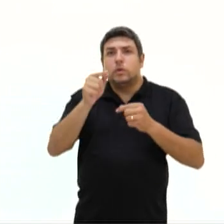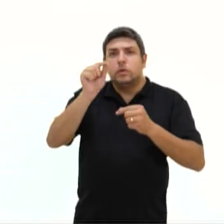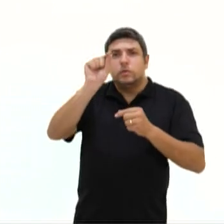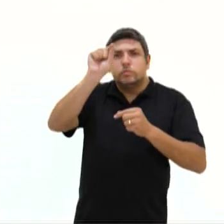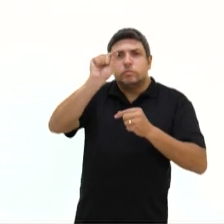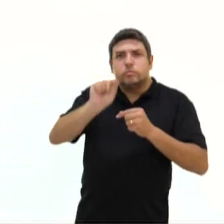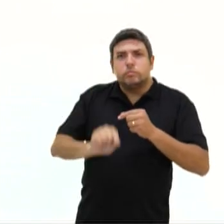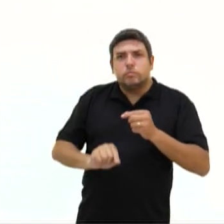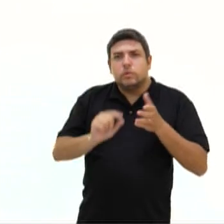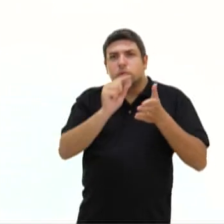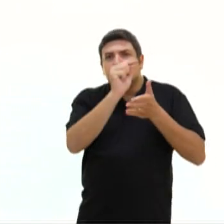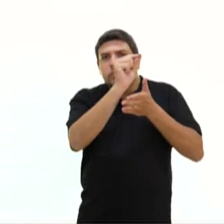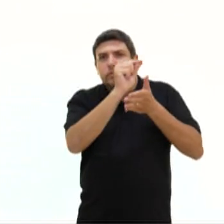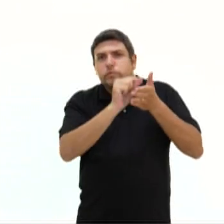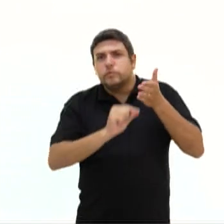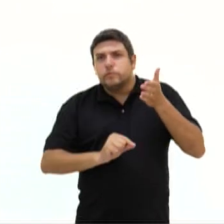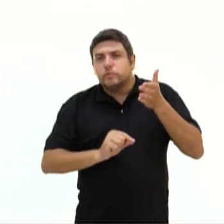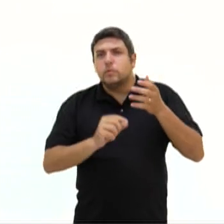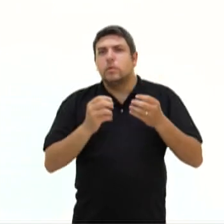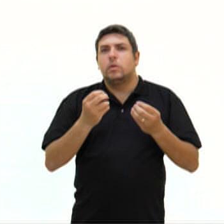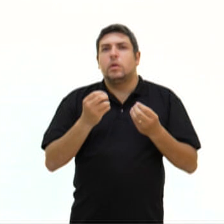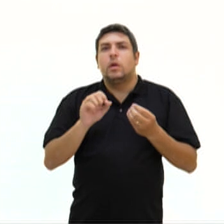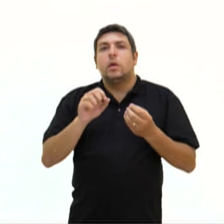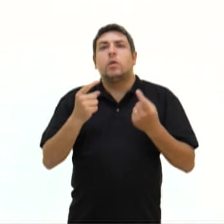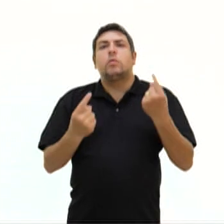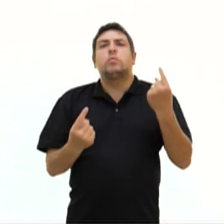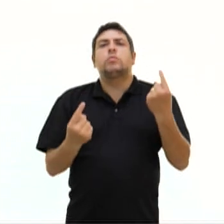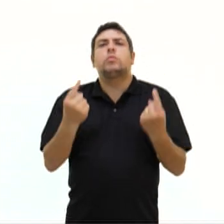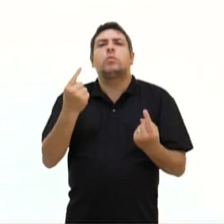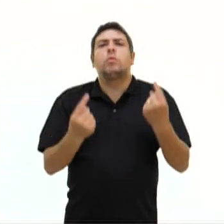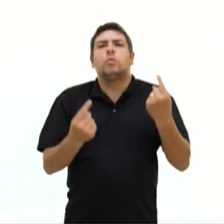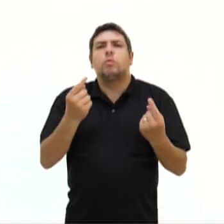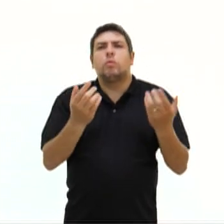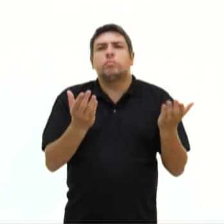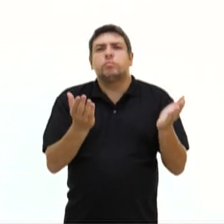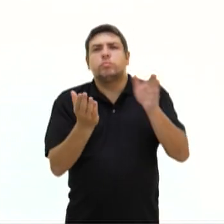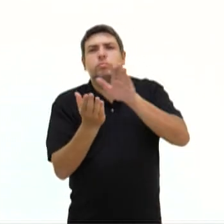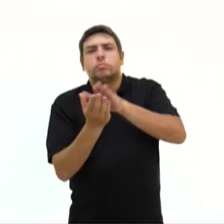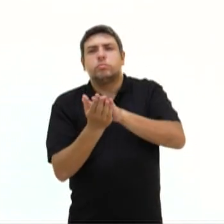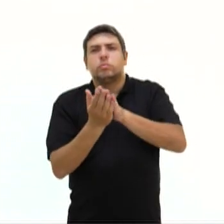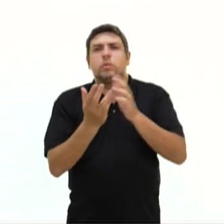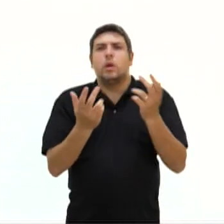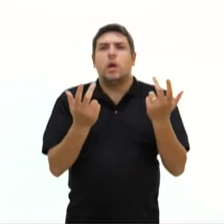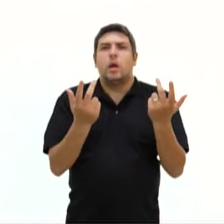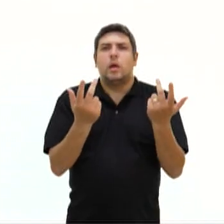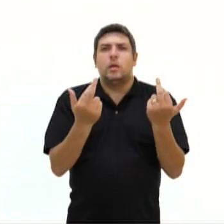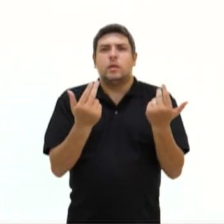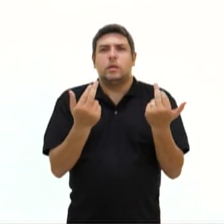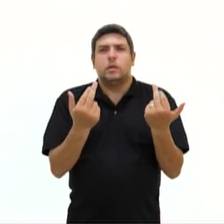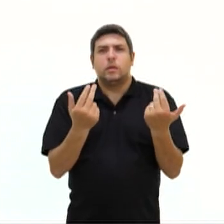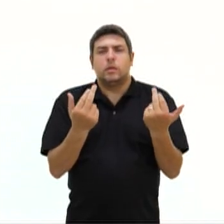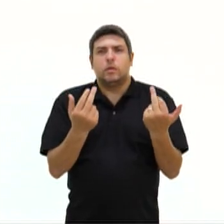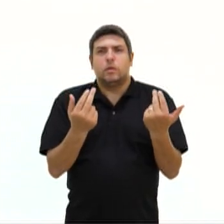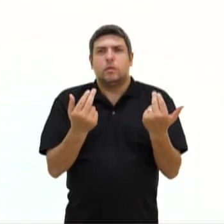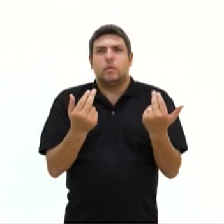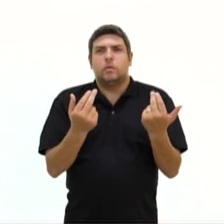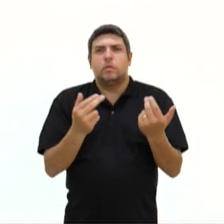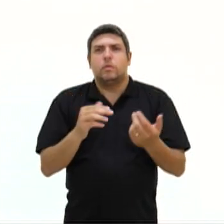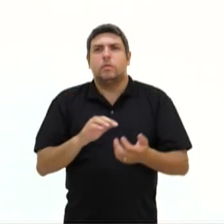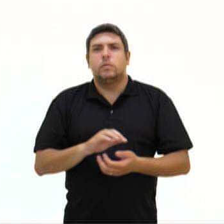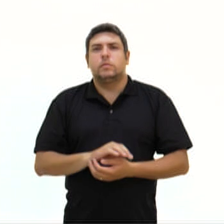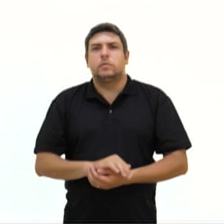um traço, uma reta nessa imagem, qual dessas imagens você consegue fazer a sua simetria, o seu